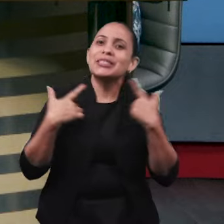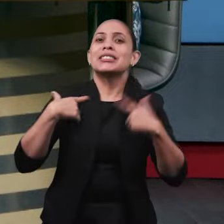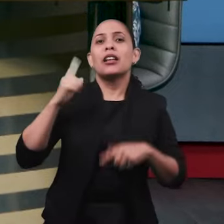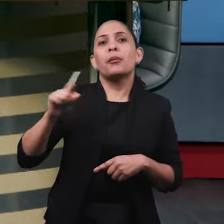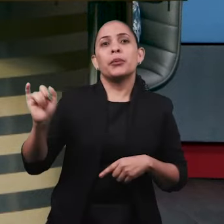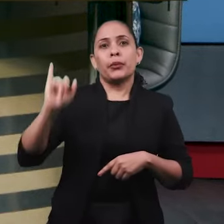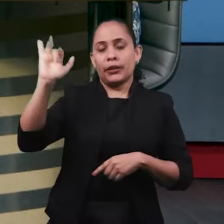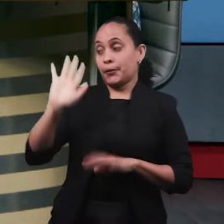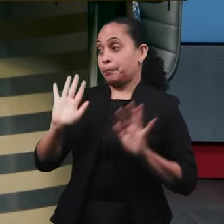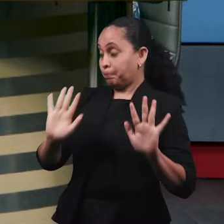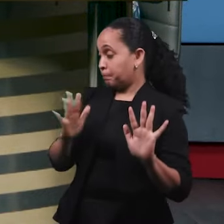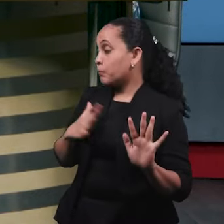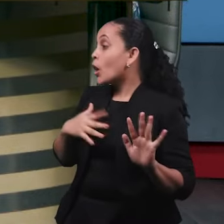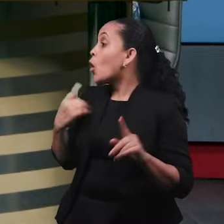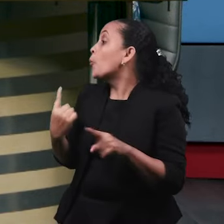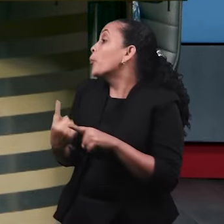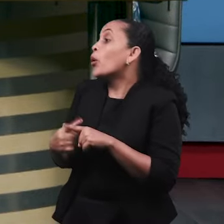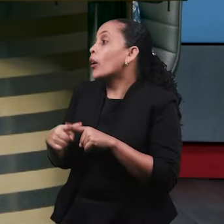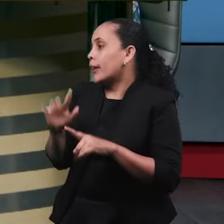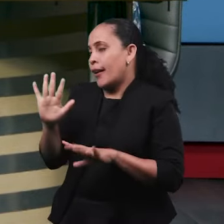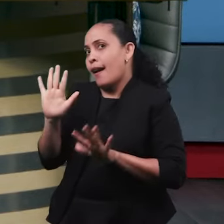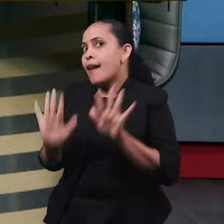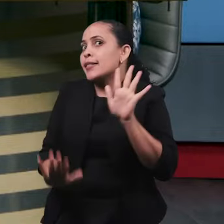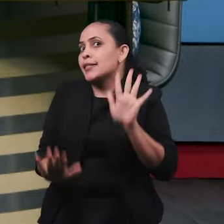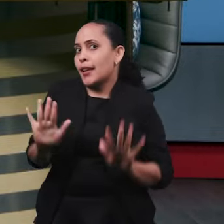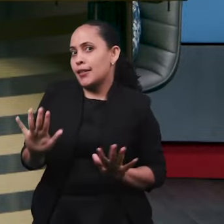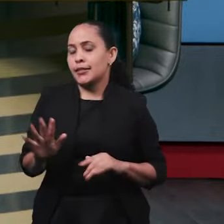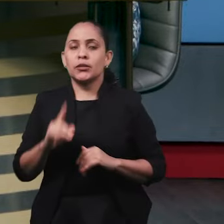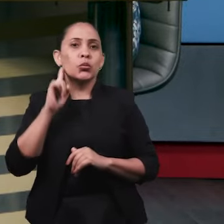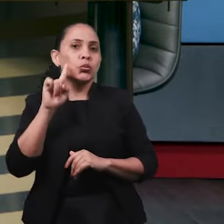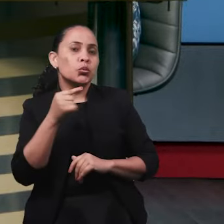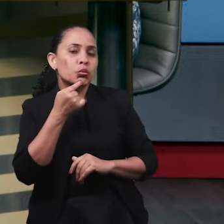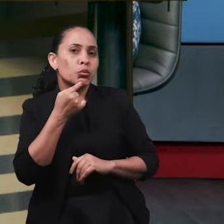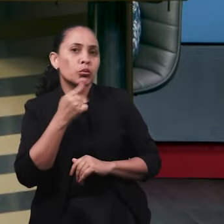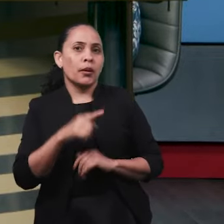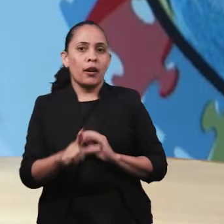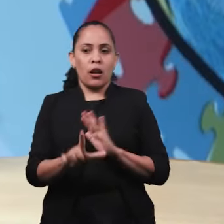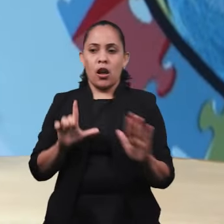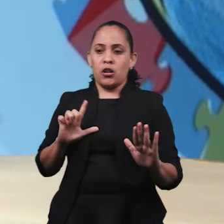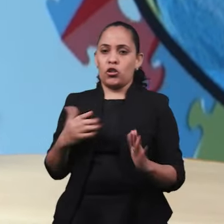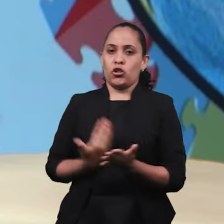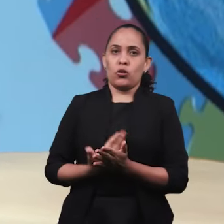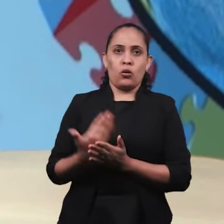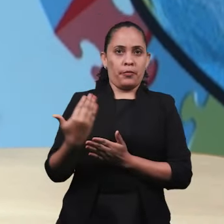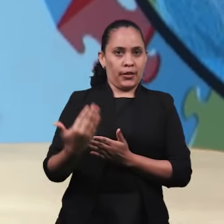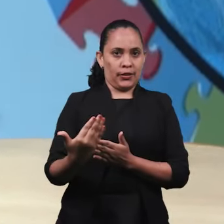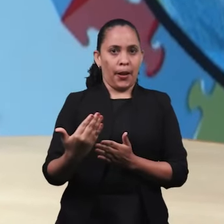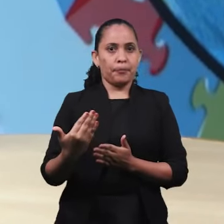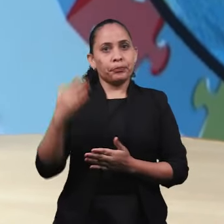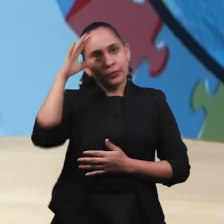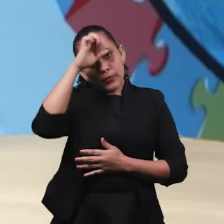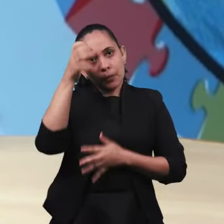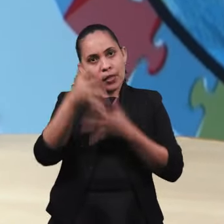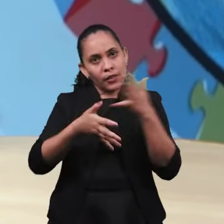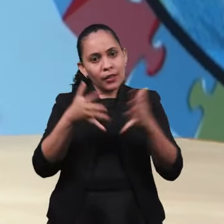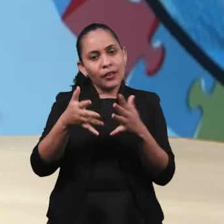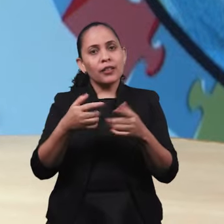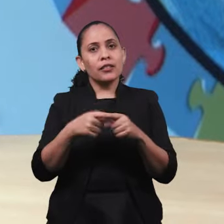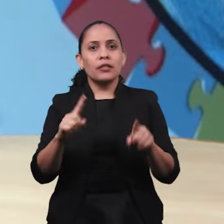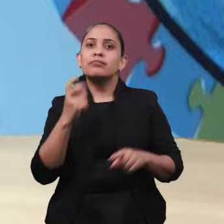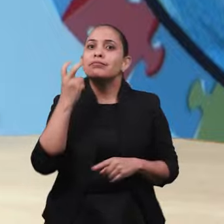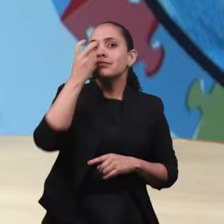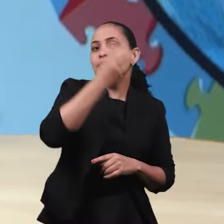é muito importante. Até porque, Leonice, muitas vezes um surdo, ele antes de começar a aprender a língua brasileira de sinais, ele